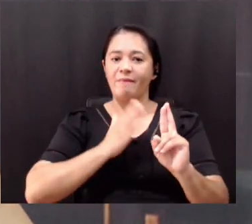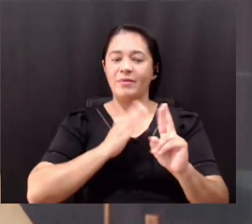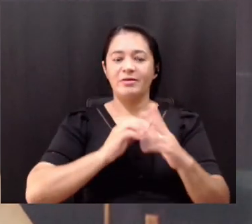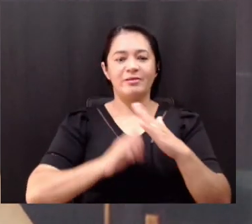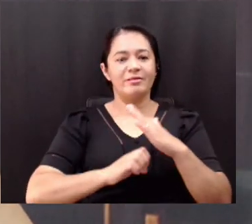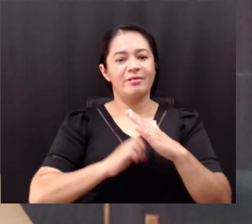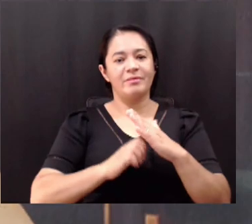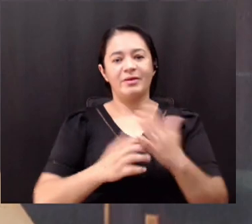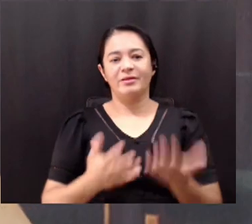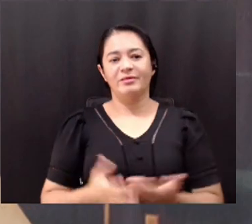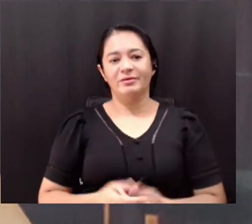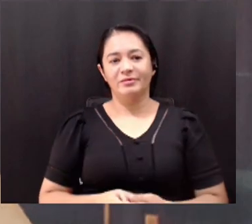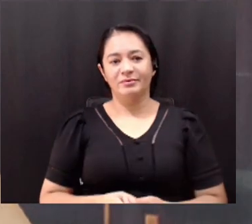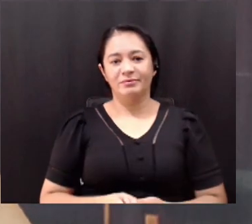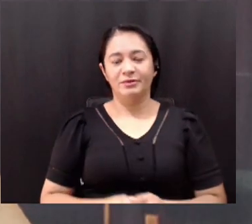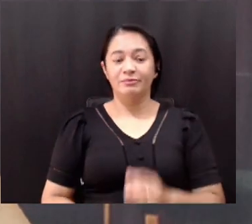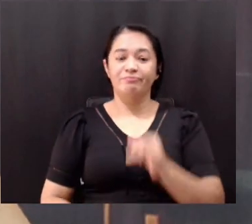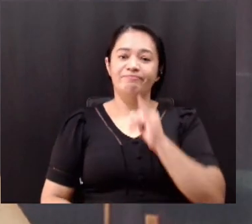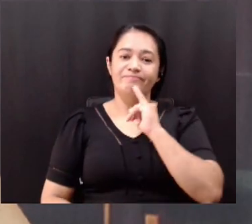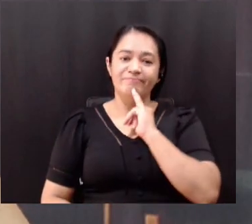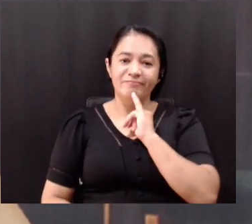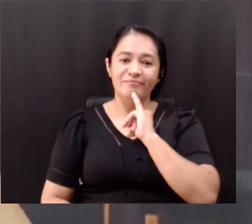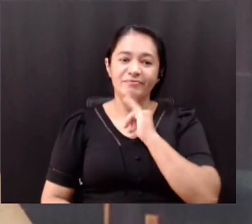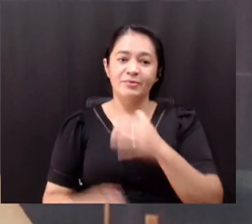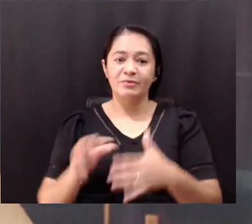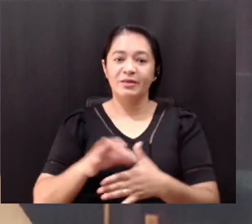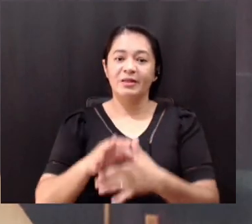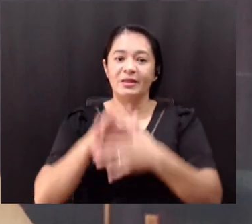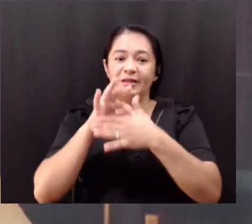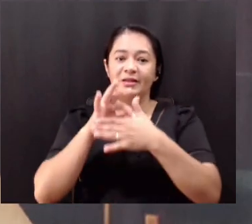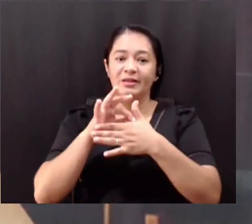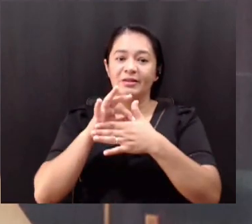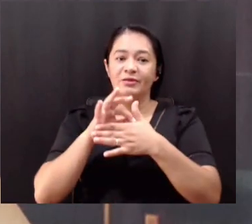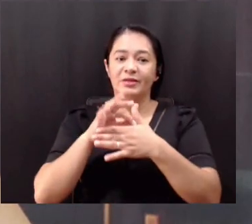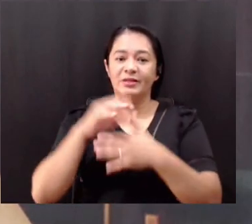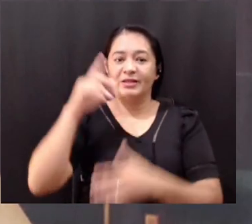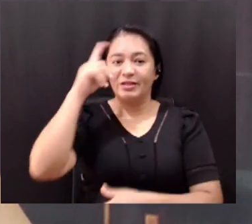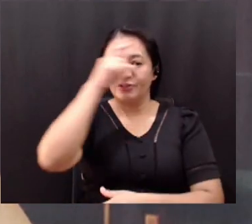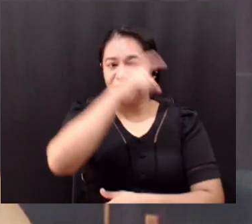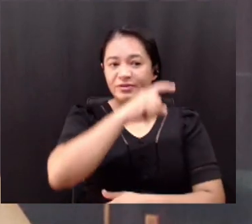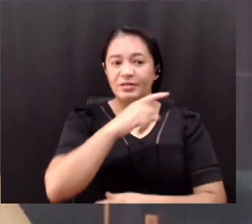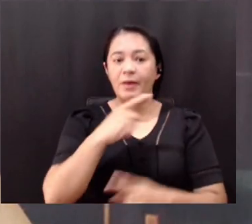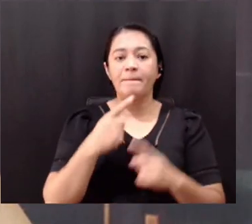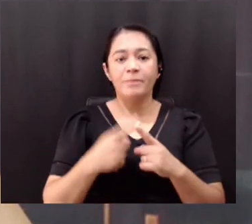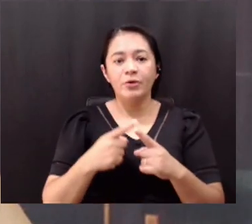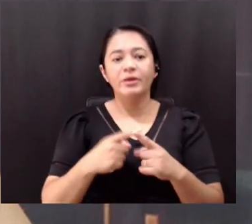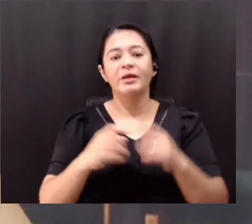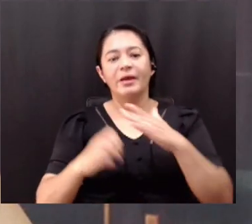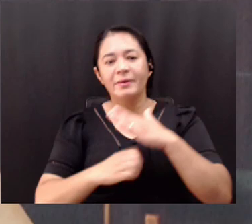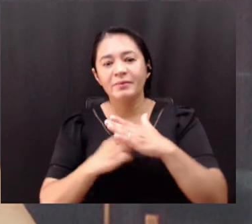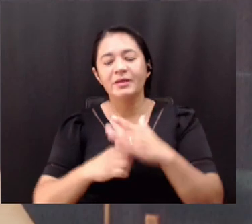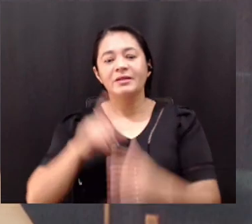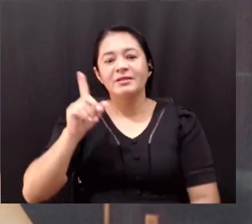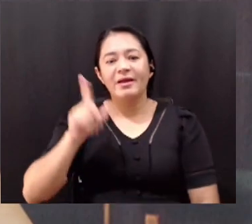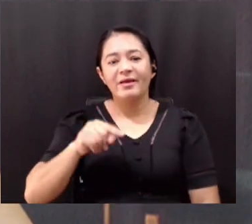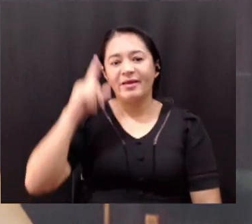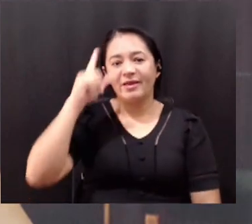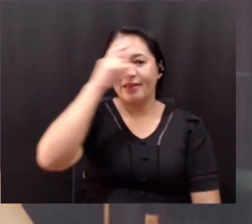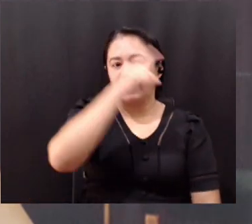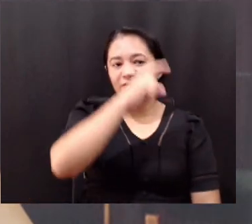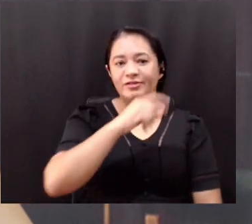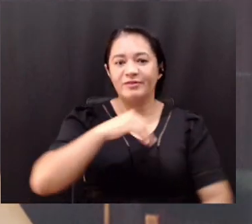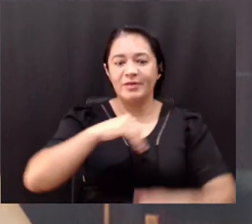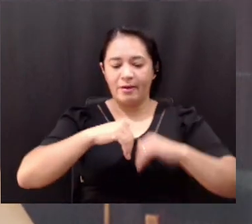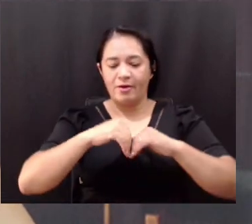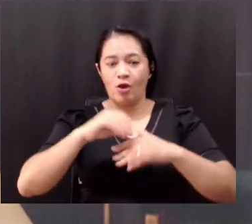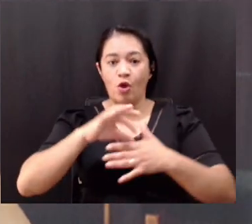digo, infelizmente, que o líder é uma pessoa difícil, eu estou dizendo que a empresa é uma empresa difícil. Eu não posso separar o dono